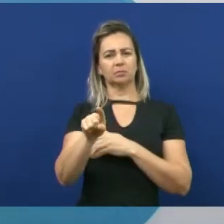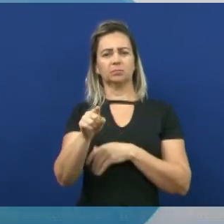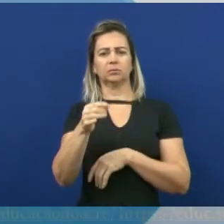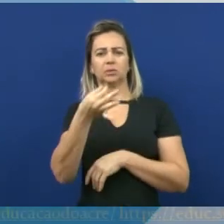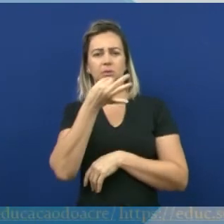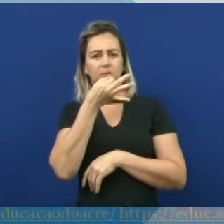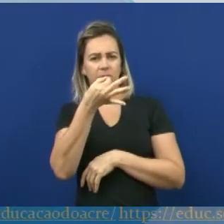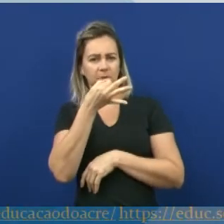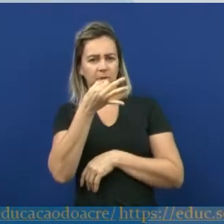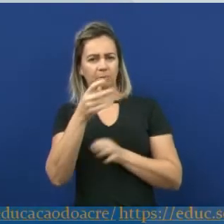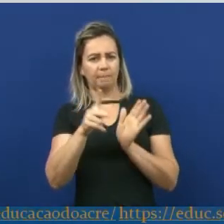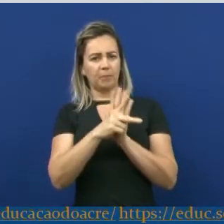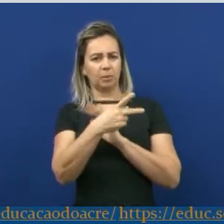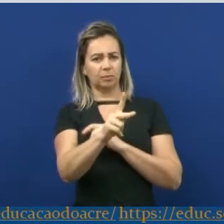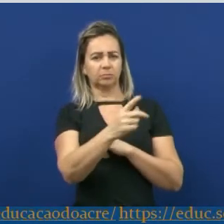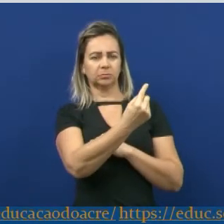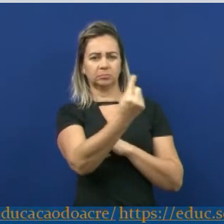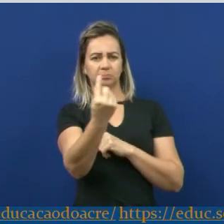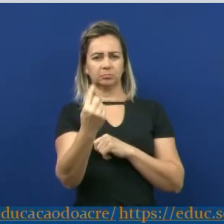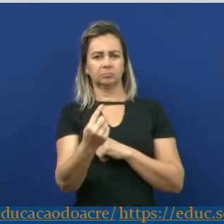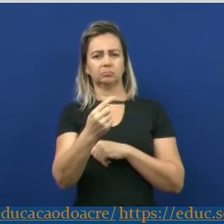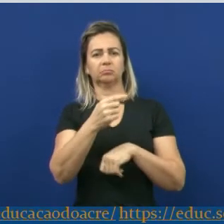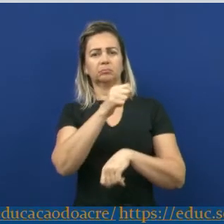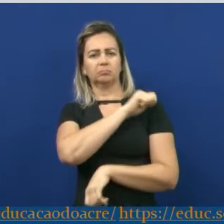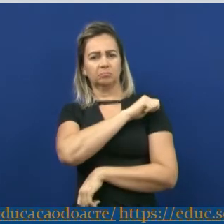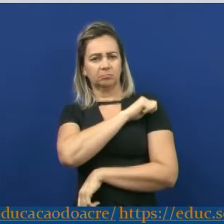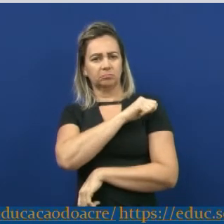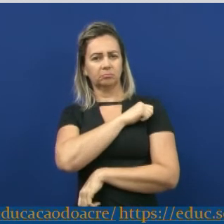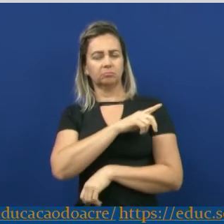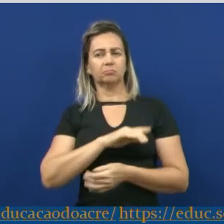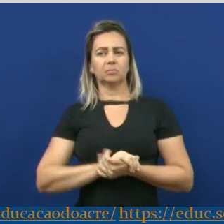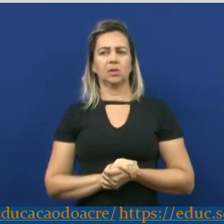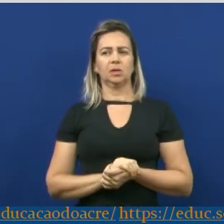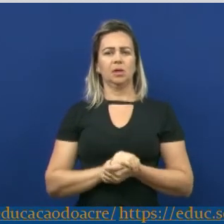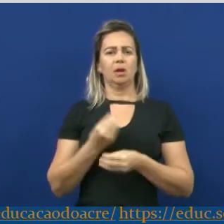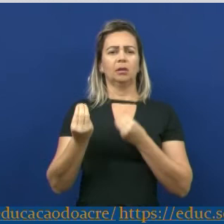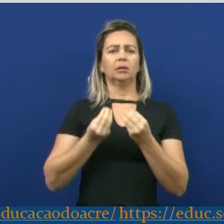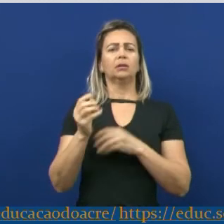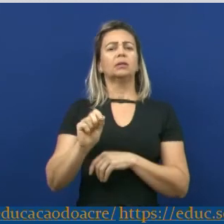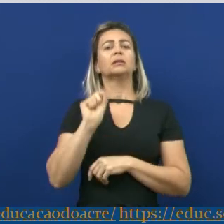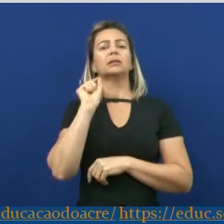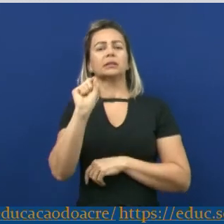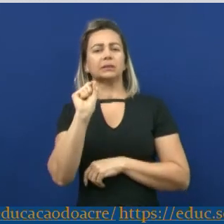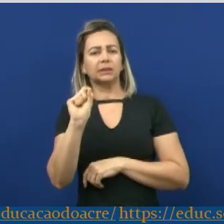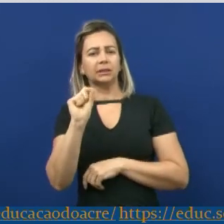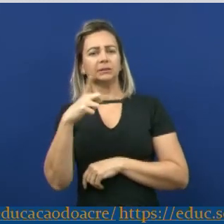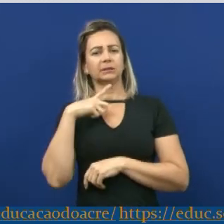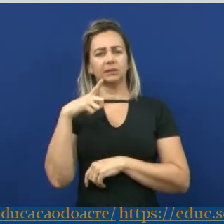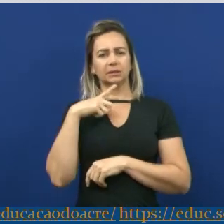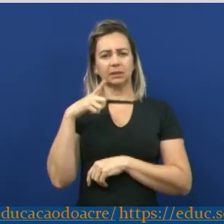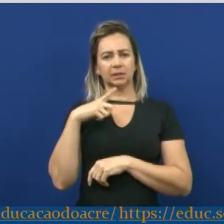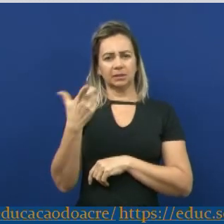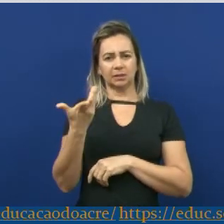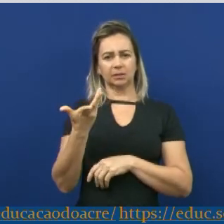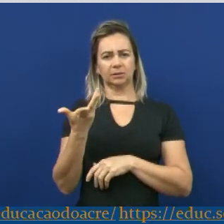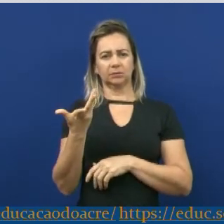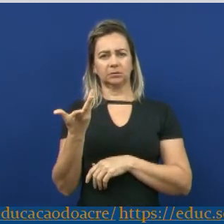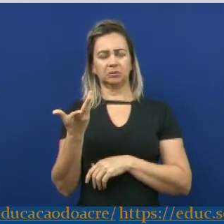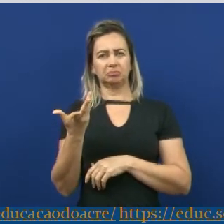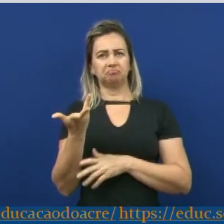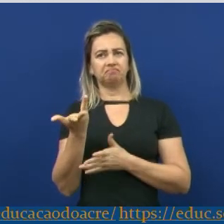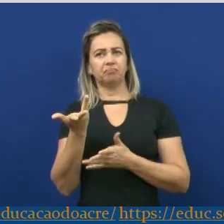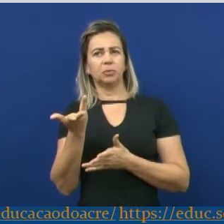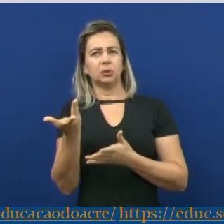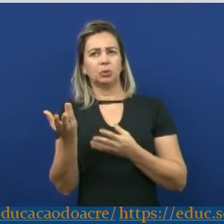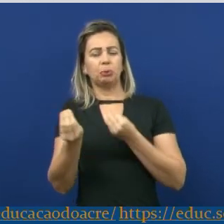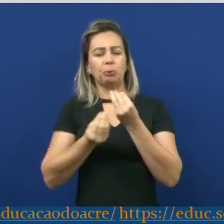sugestão. Quem direciona os seus interesses na web? Você vai em busca da sua programação